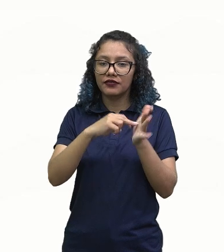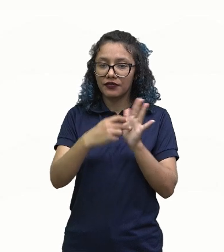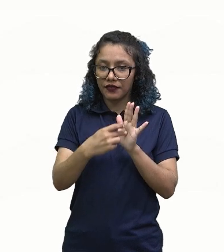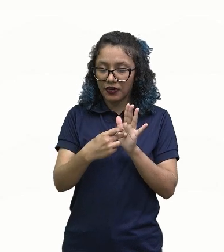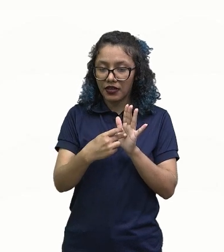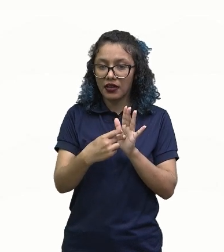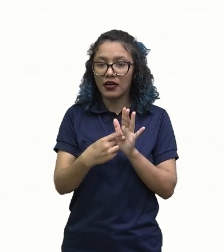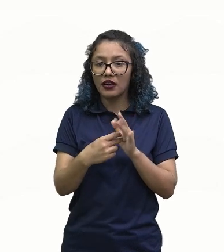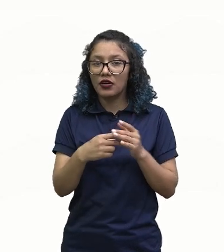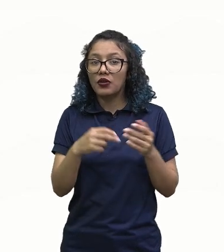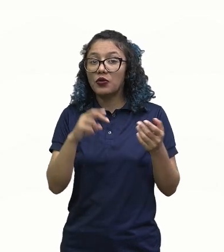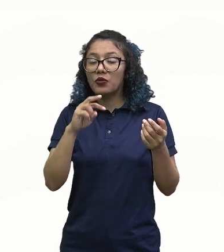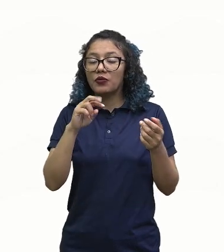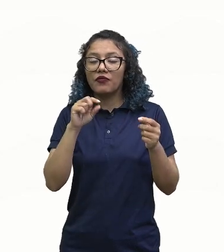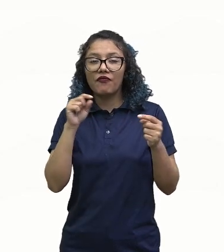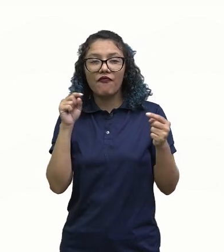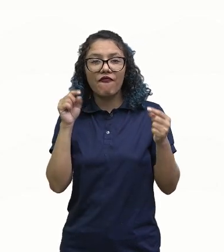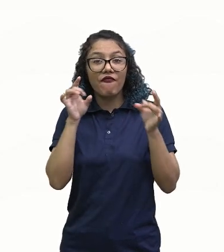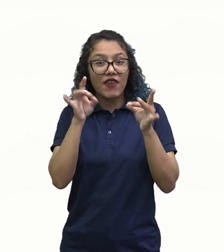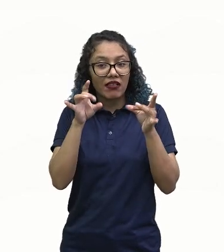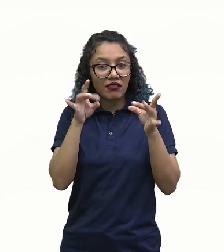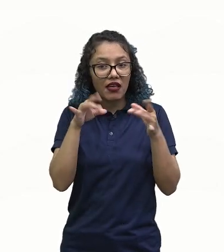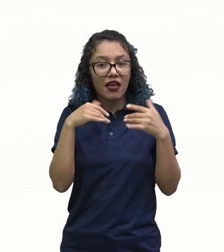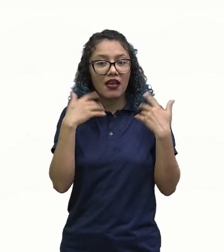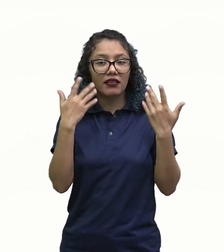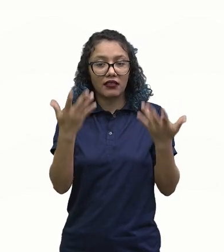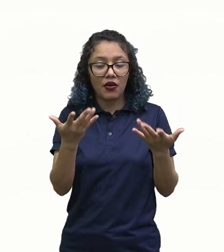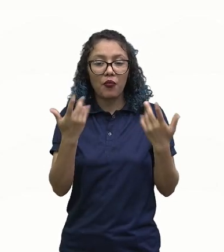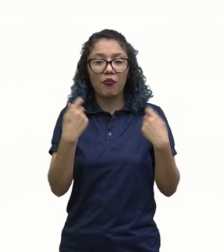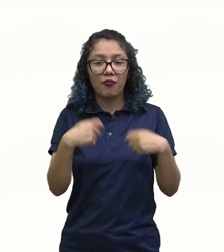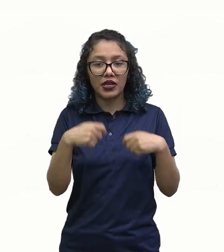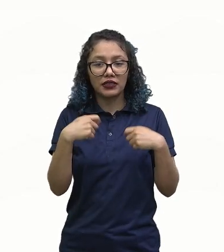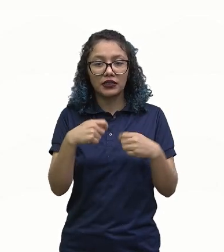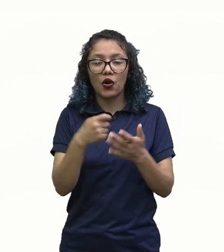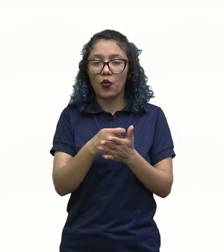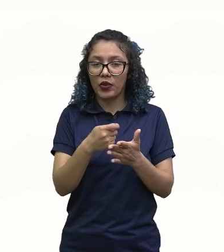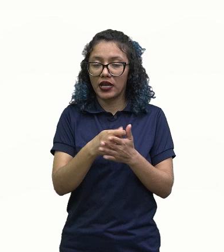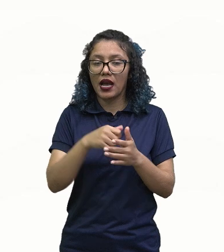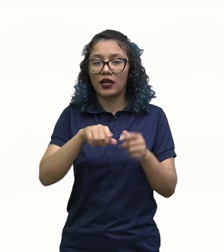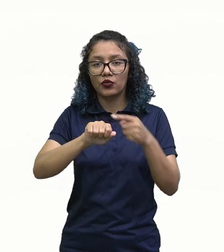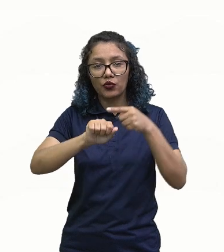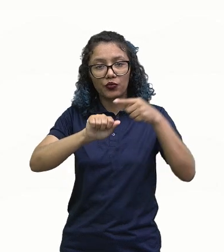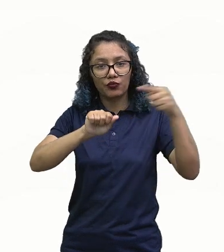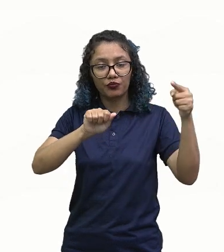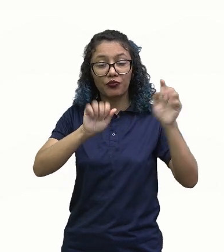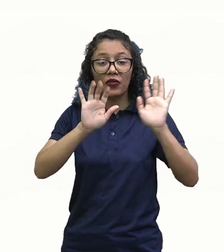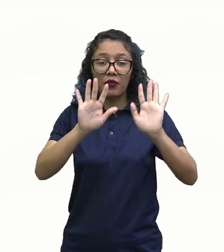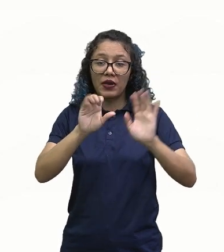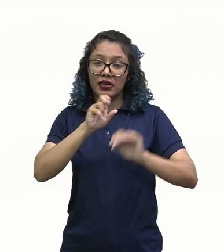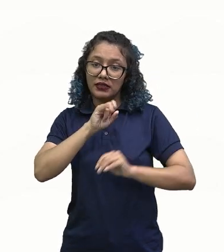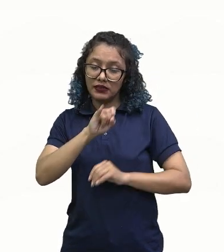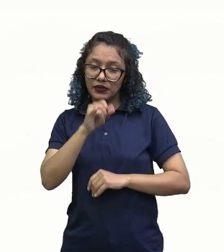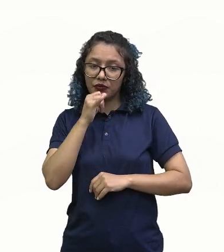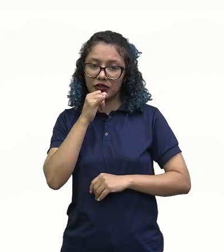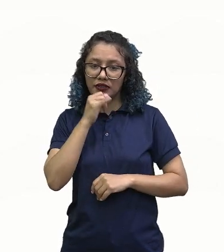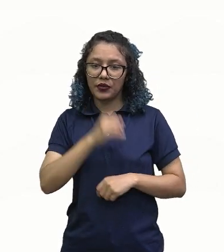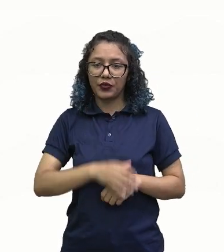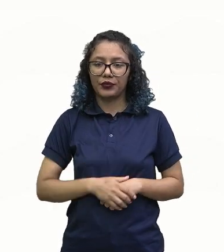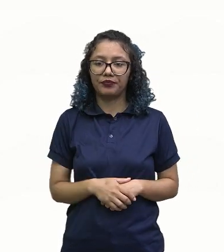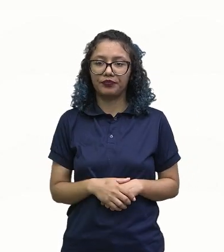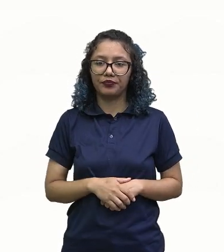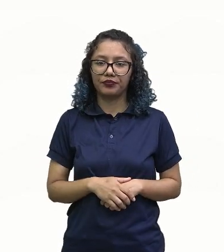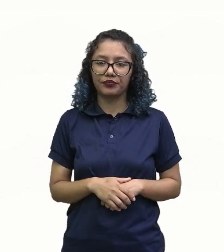dando esse sentido, então tem que ter a crase, tá? É obrigatória. Agora, se a palavra